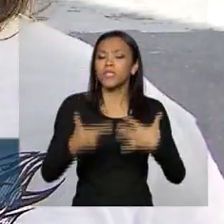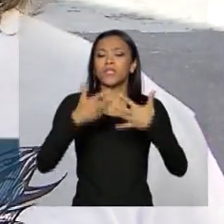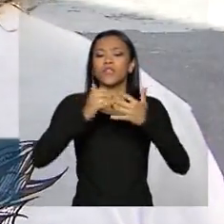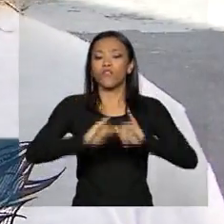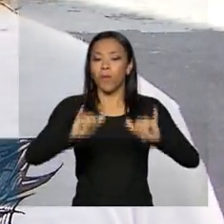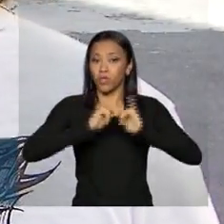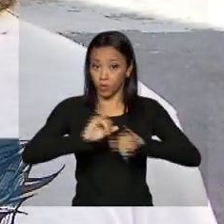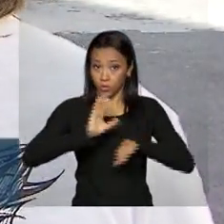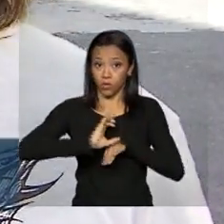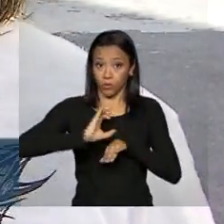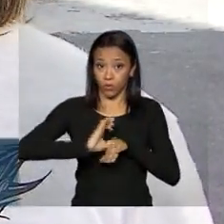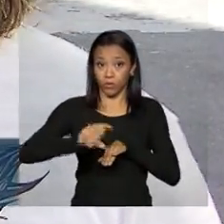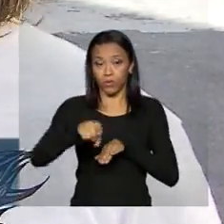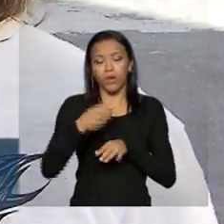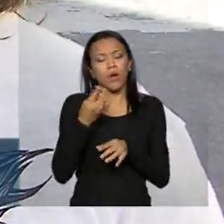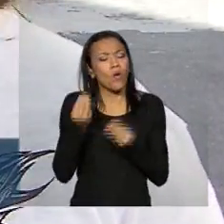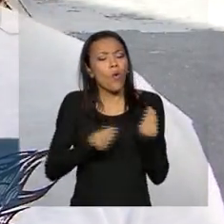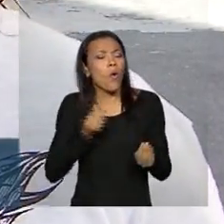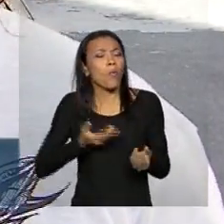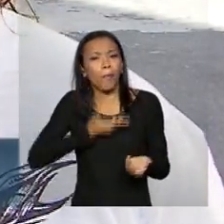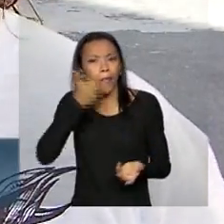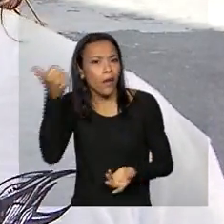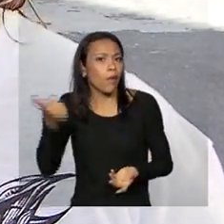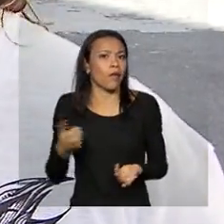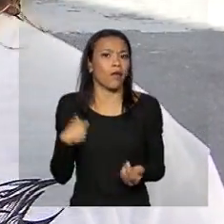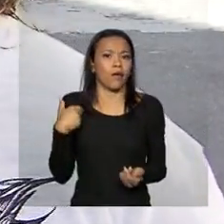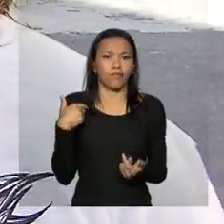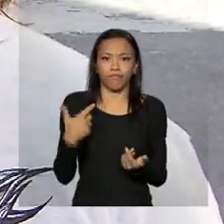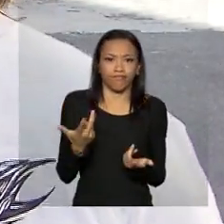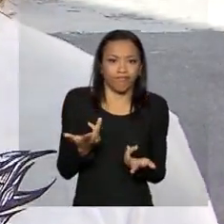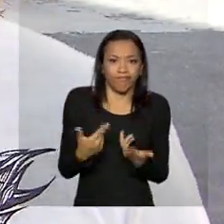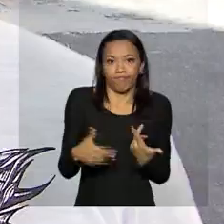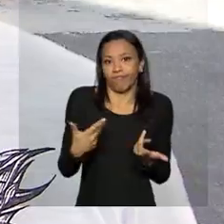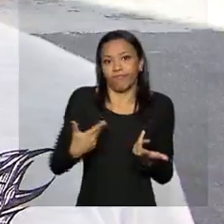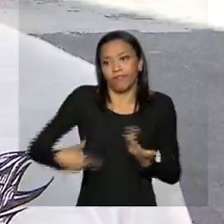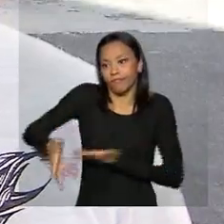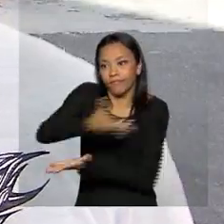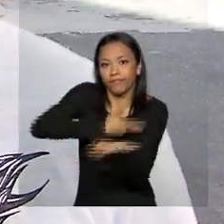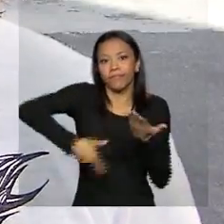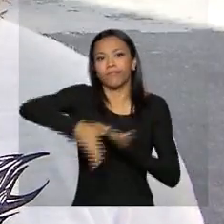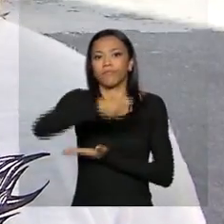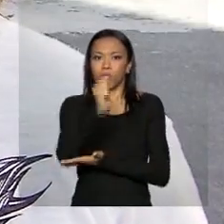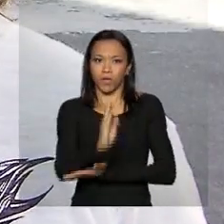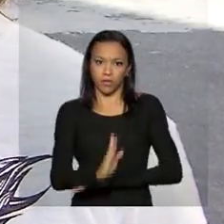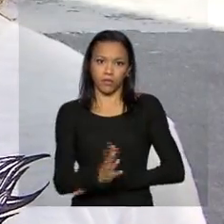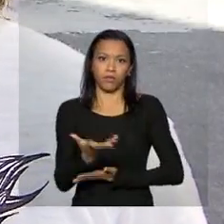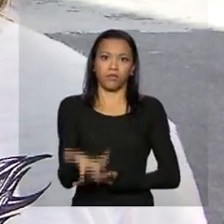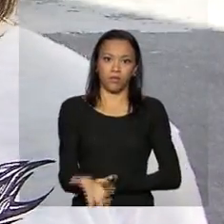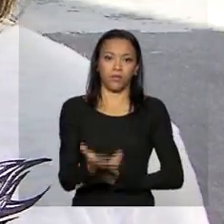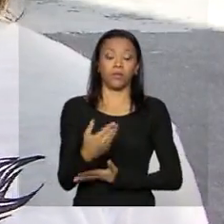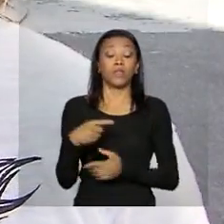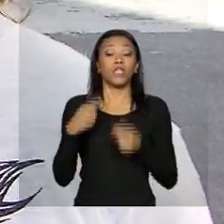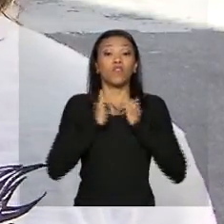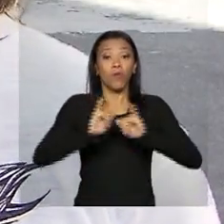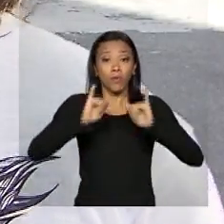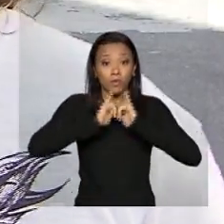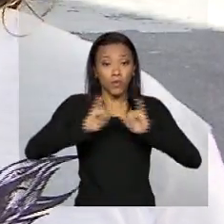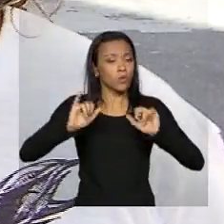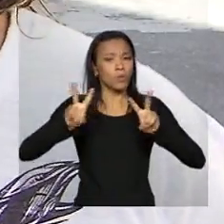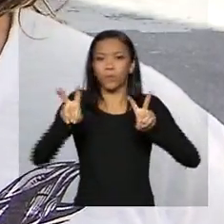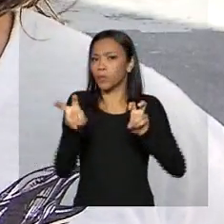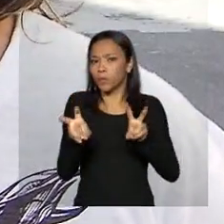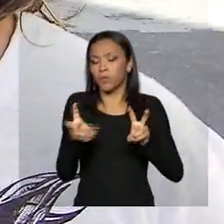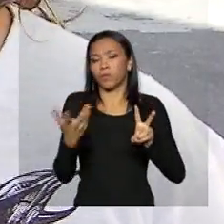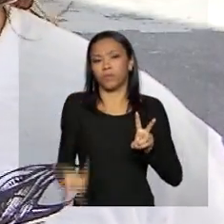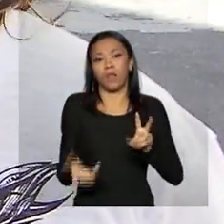informações acerca de dicas de como melhor se desempenhar no nosso país, a respeito, informações acerca